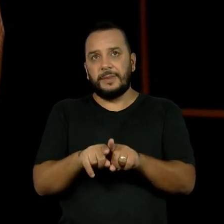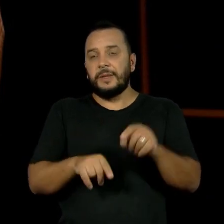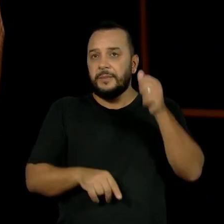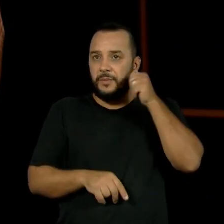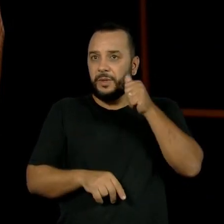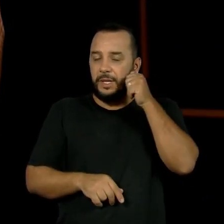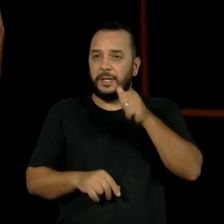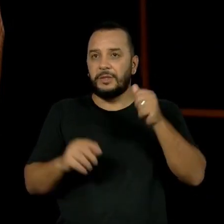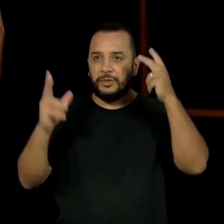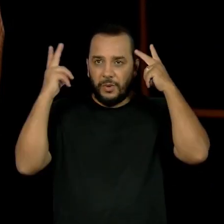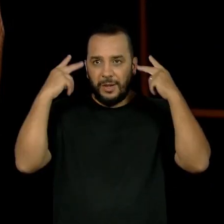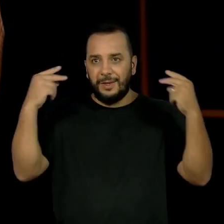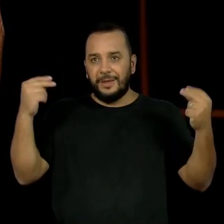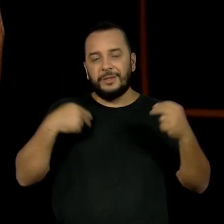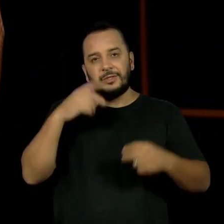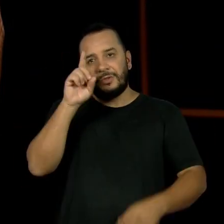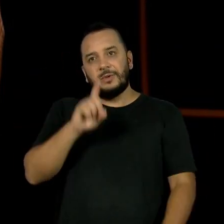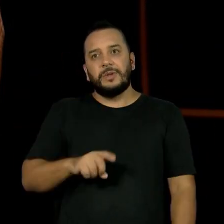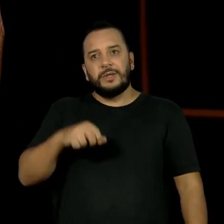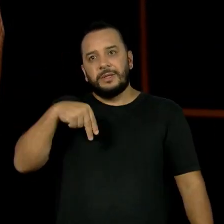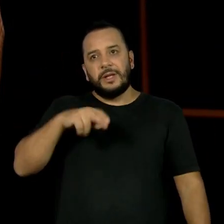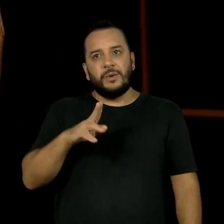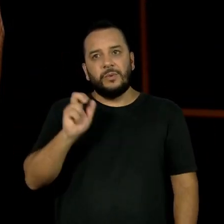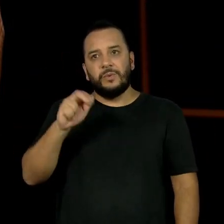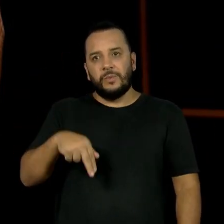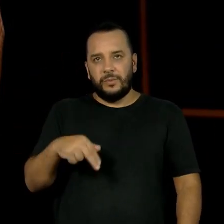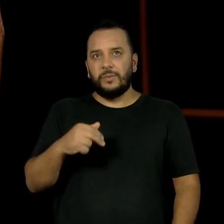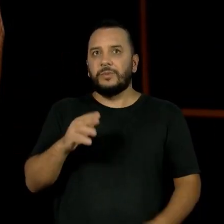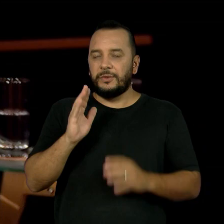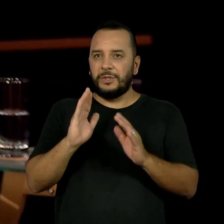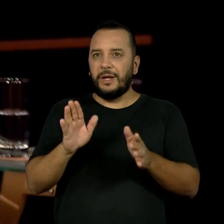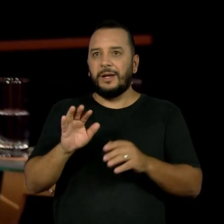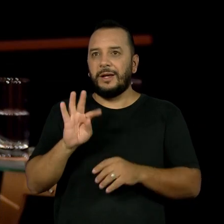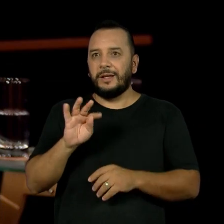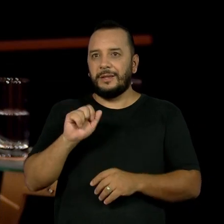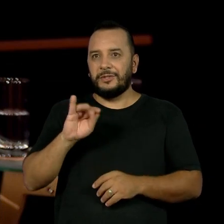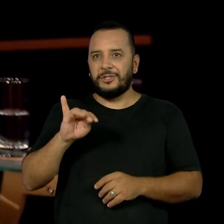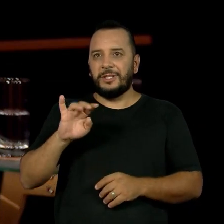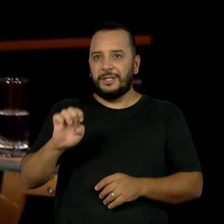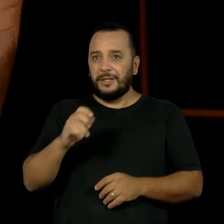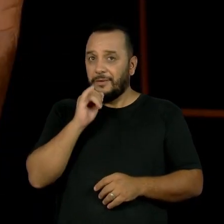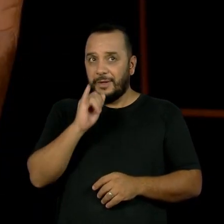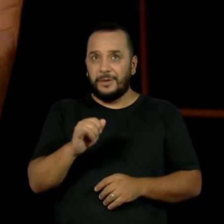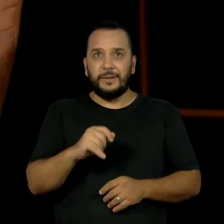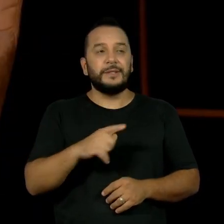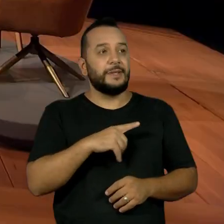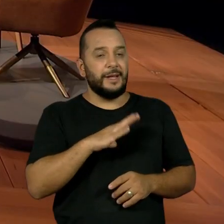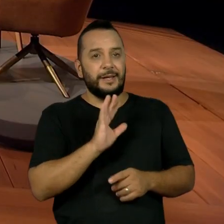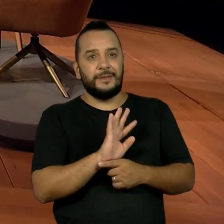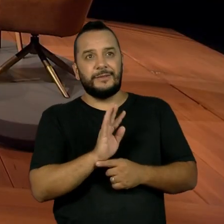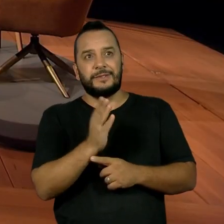Naum e concepção da Tatiana. Tatiana. Nós temos ela aí.